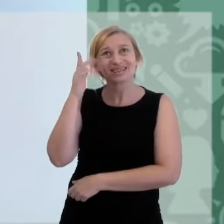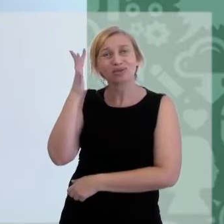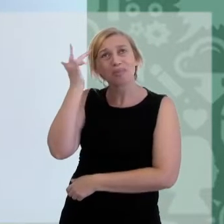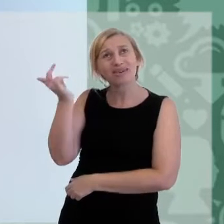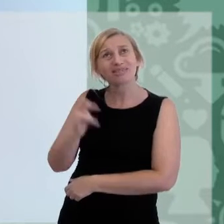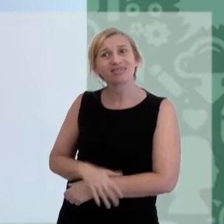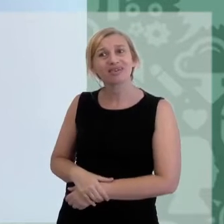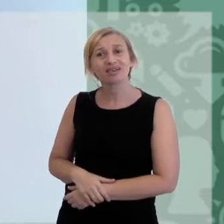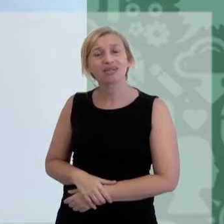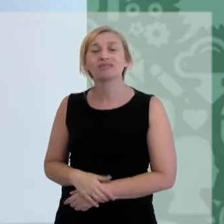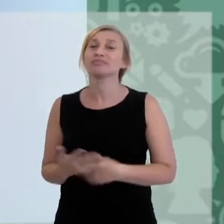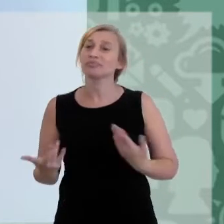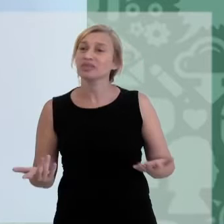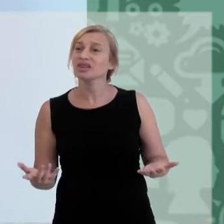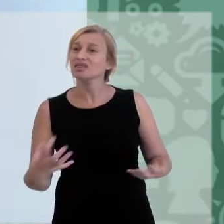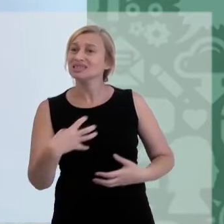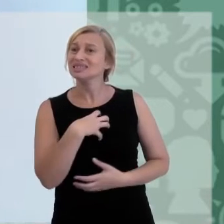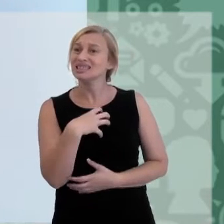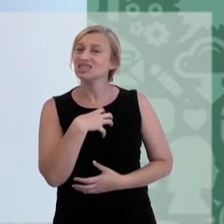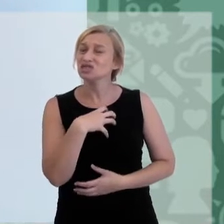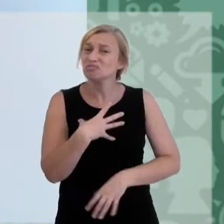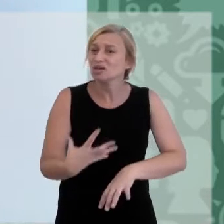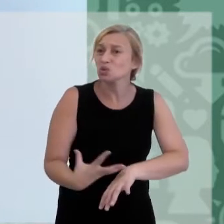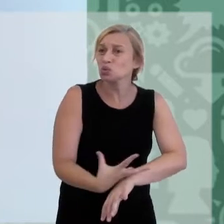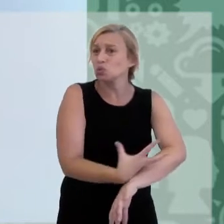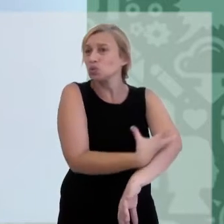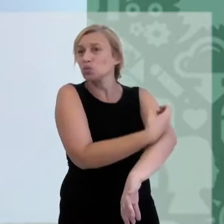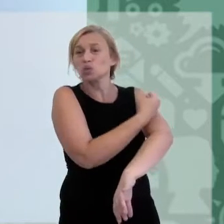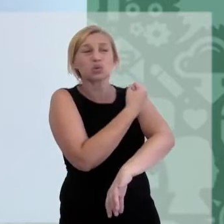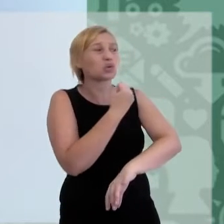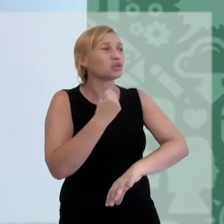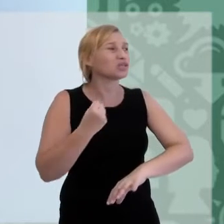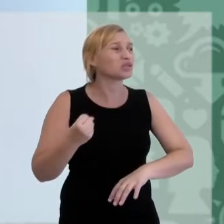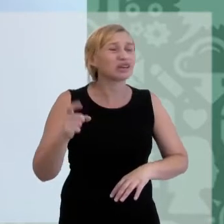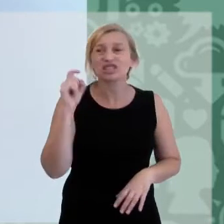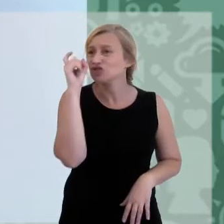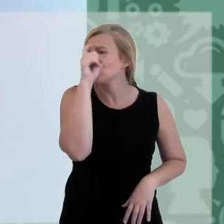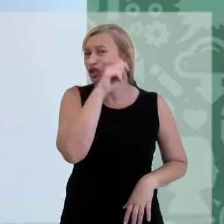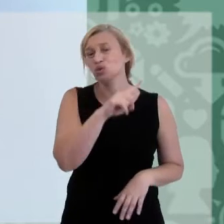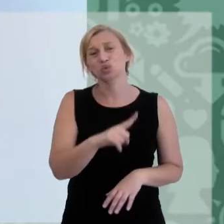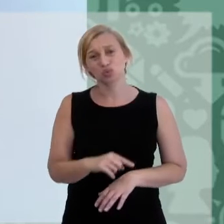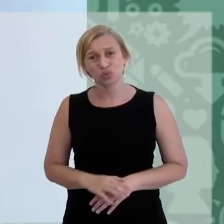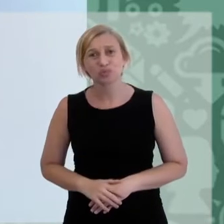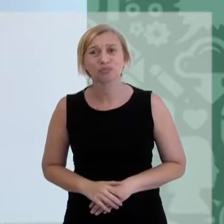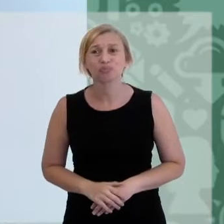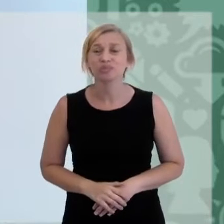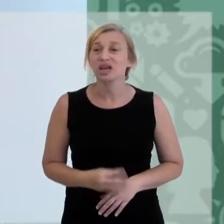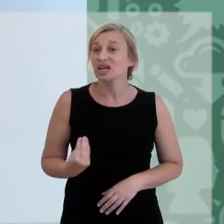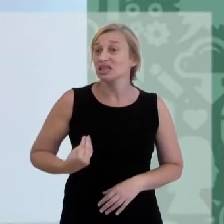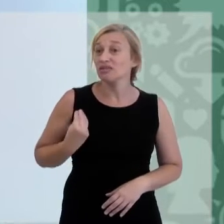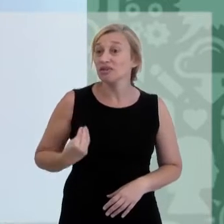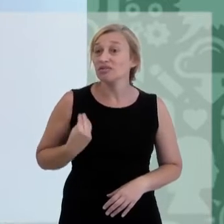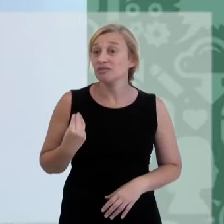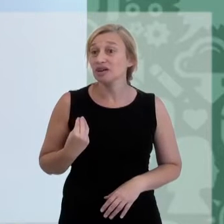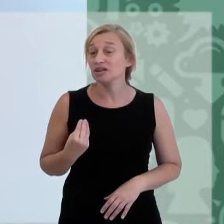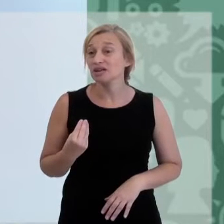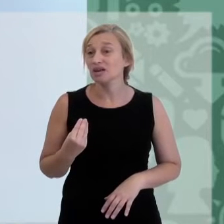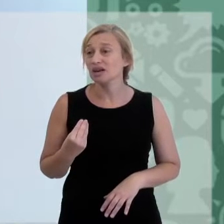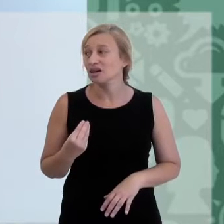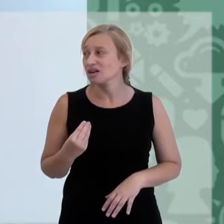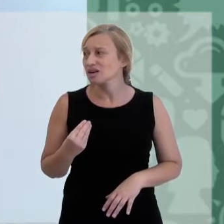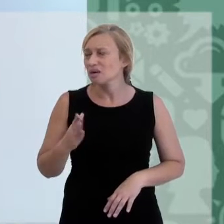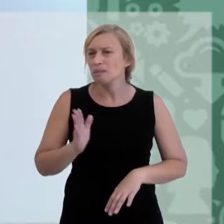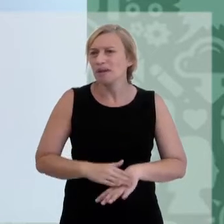pensar no amanhã. E aí, as nossas emoções e tudo, está tudo muito mais intenso. A gente está vivendo a vida